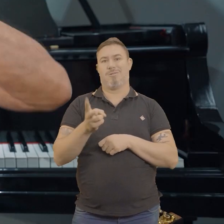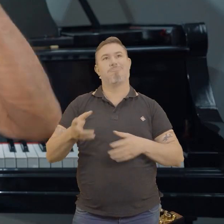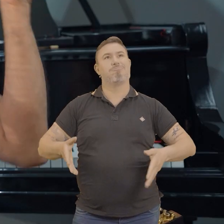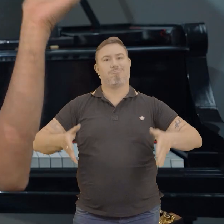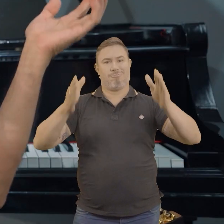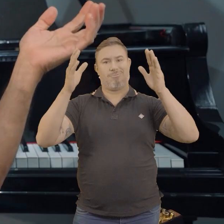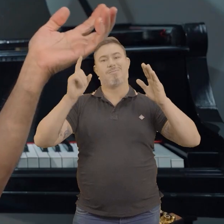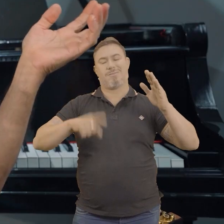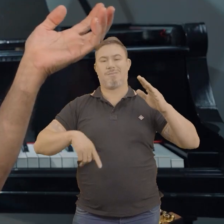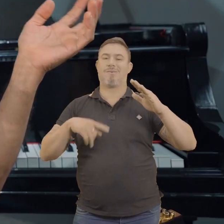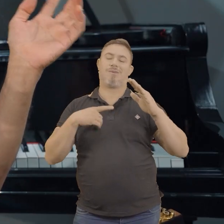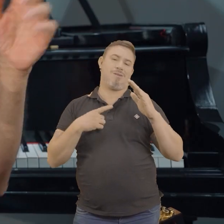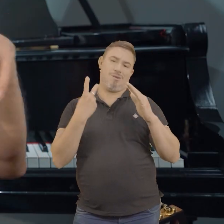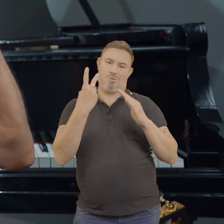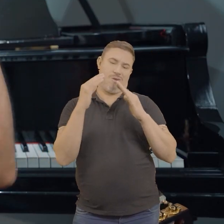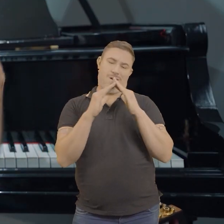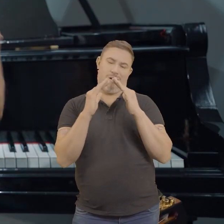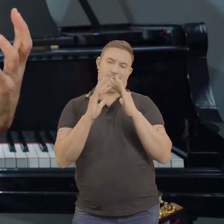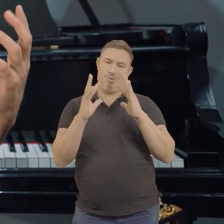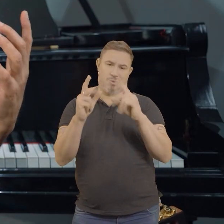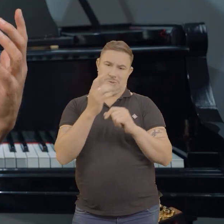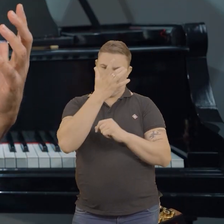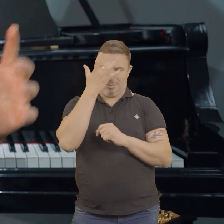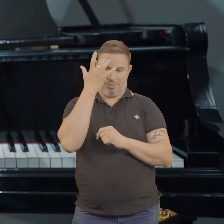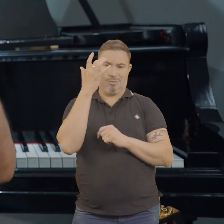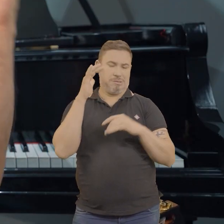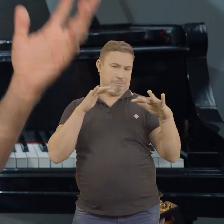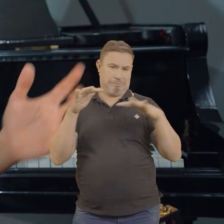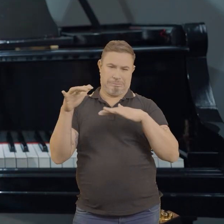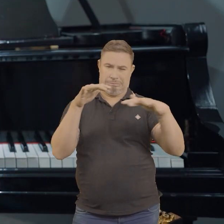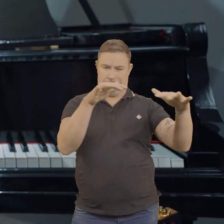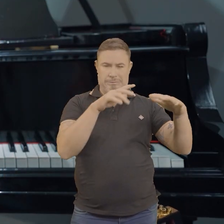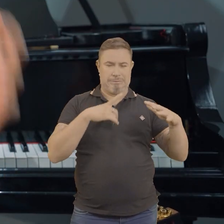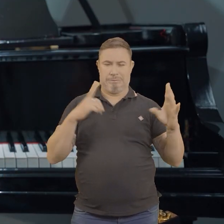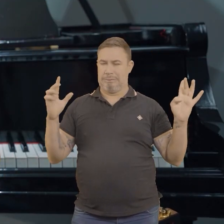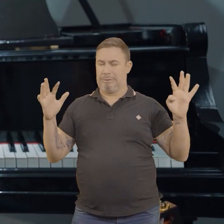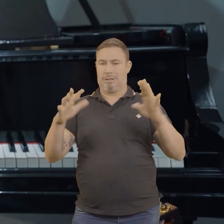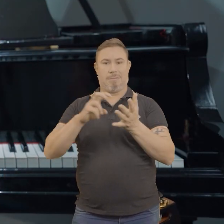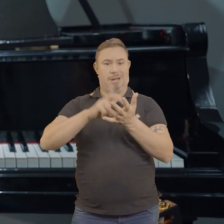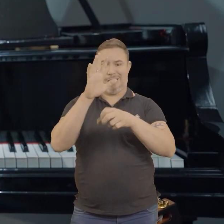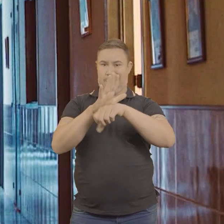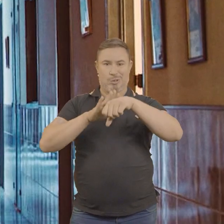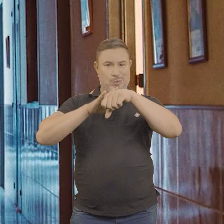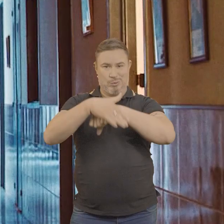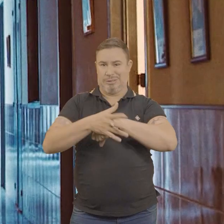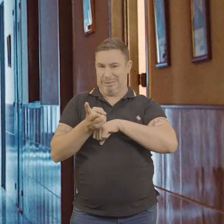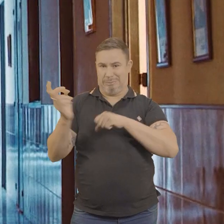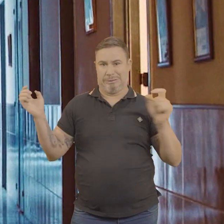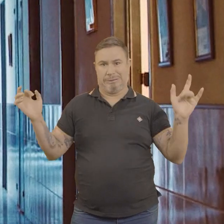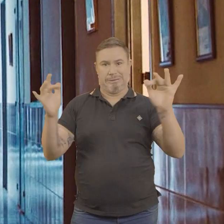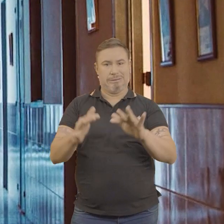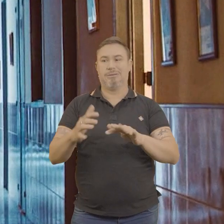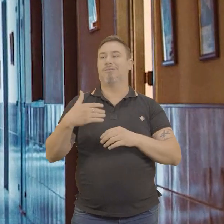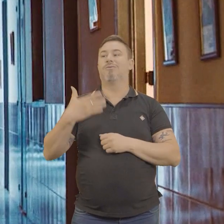era a segunda casa de todo mundo, muito movimentada, né? Porque era manhã, tarde e noite. Por muito tempo a